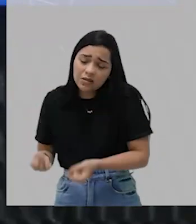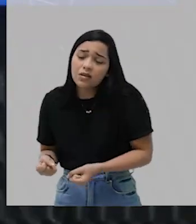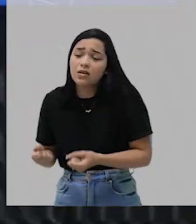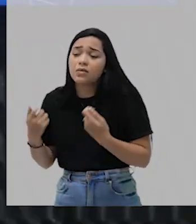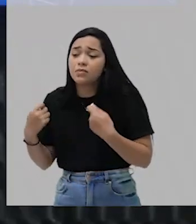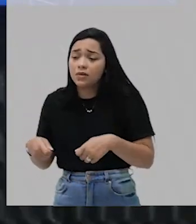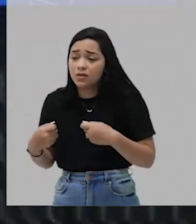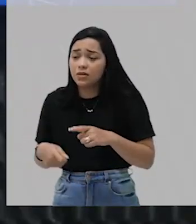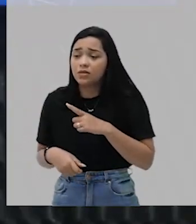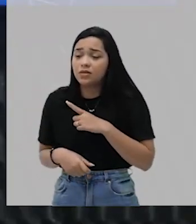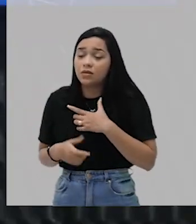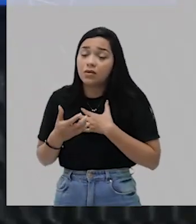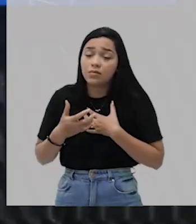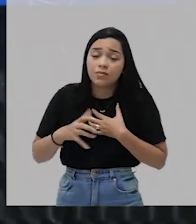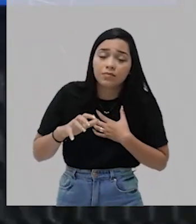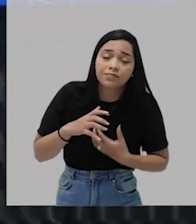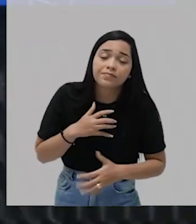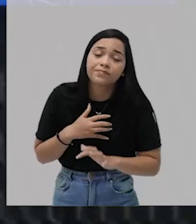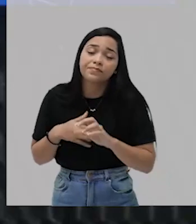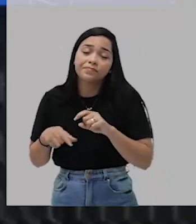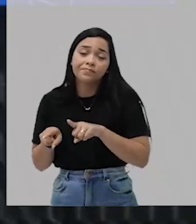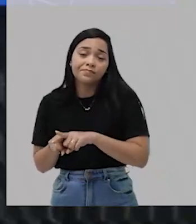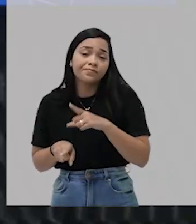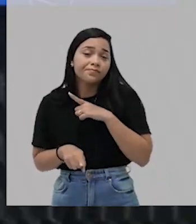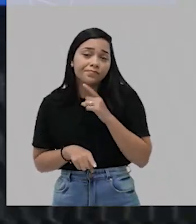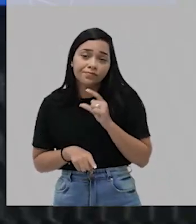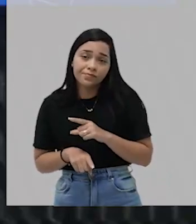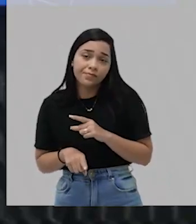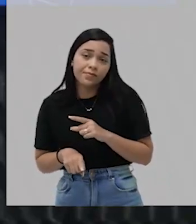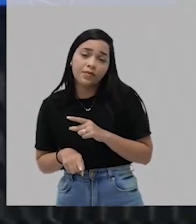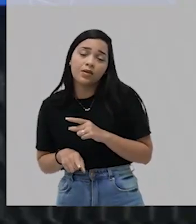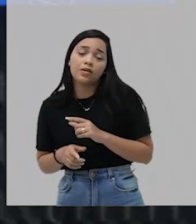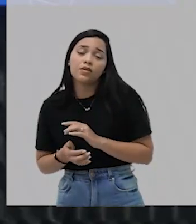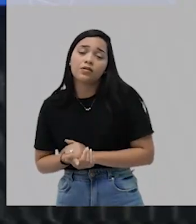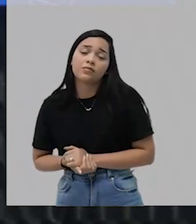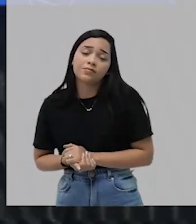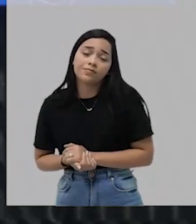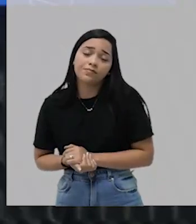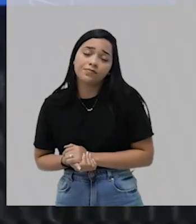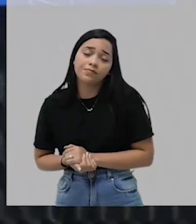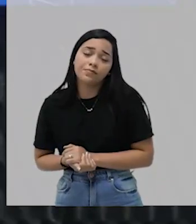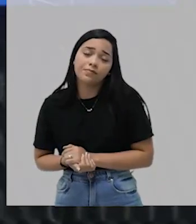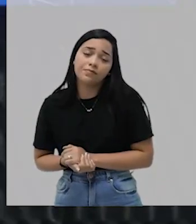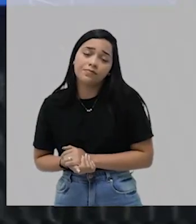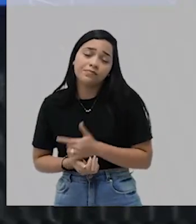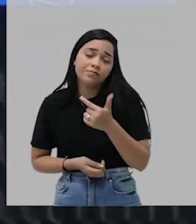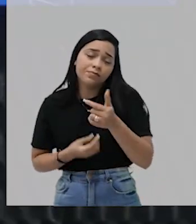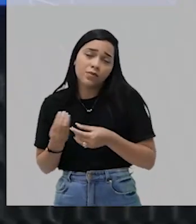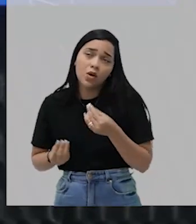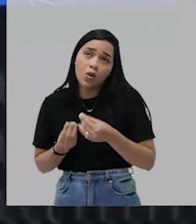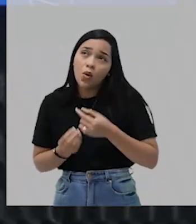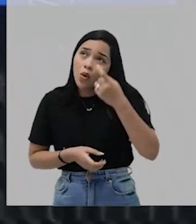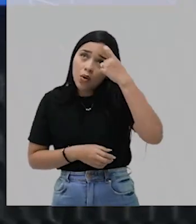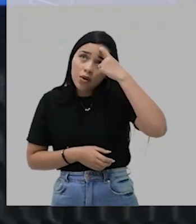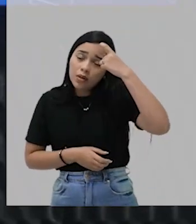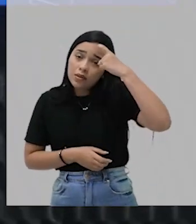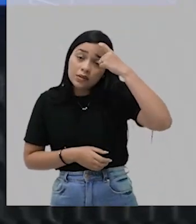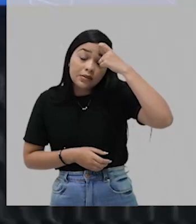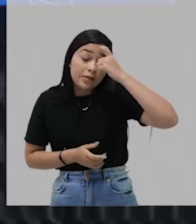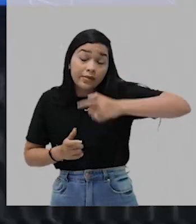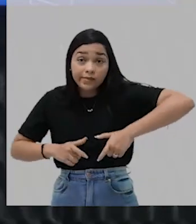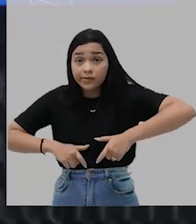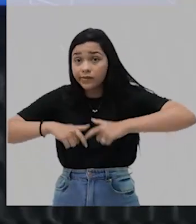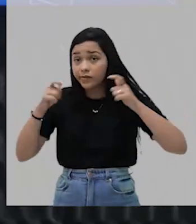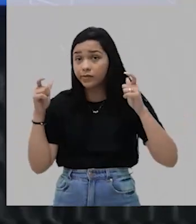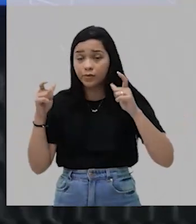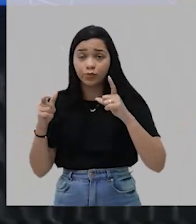é preciso ter empatia, é preciso ter resiliência. Não dá para pensar em